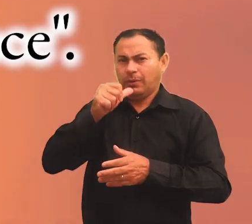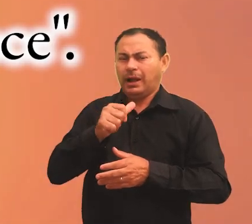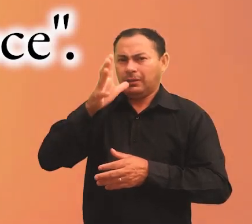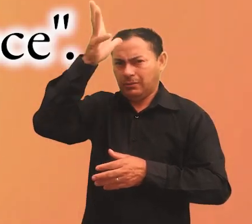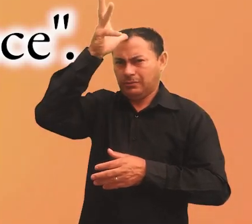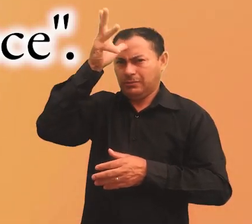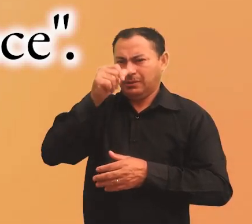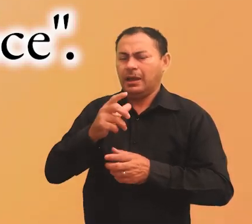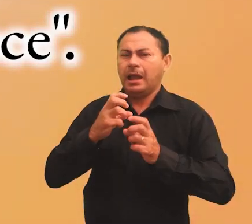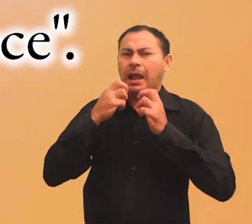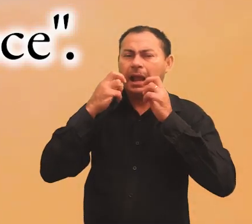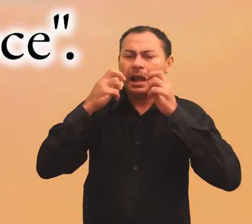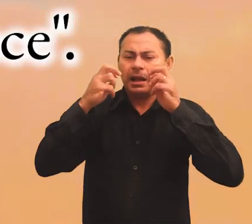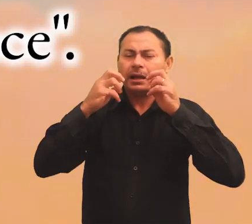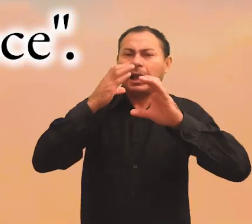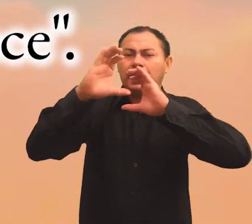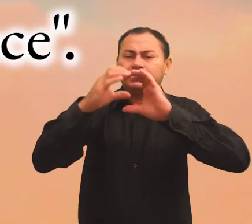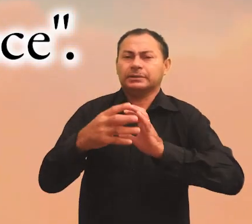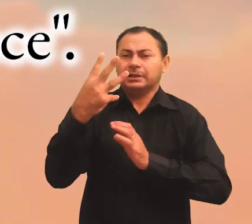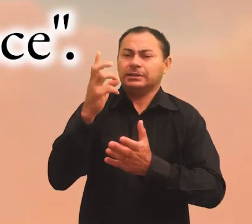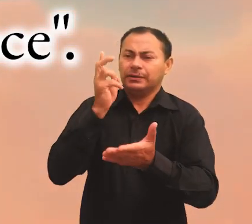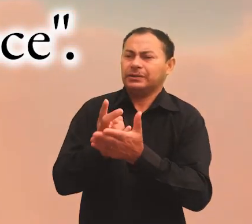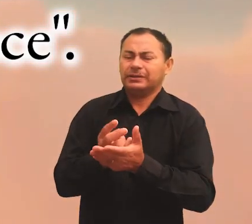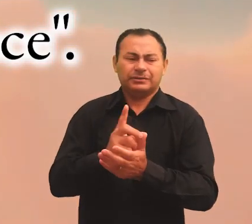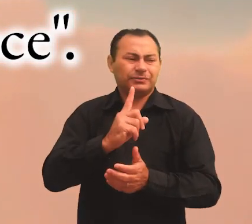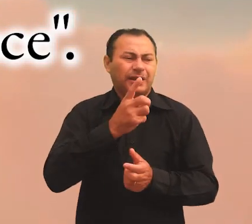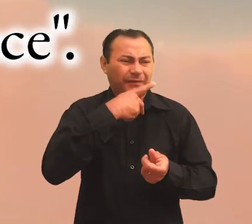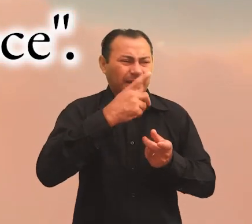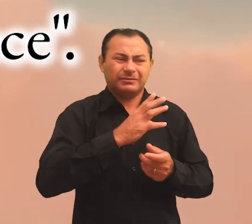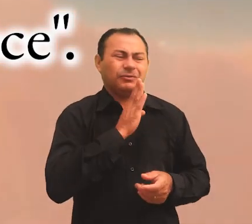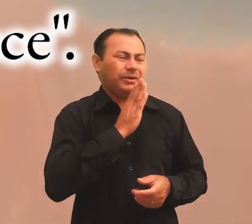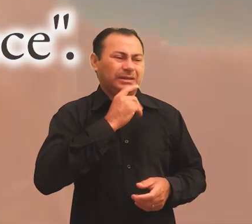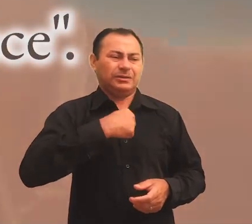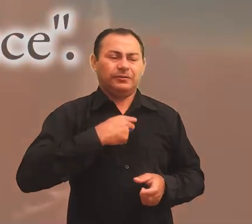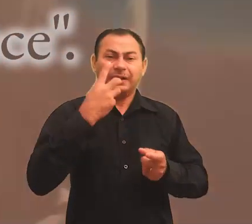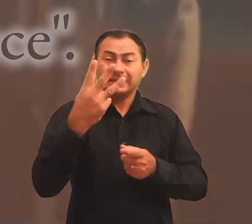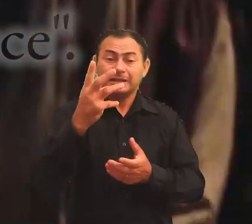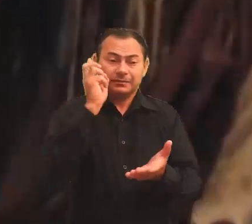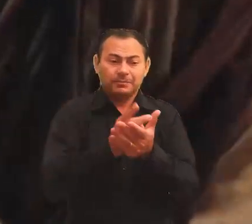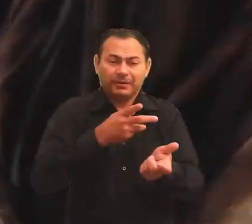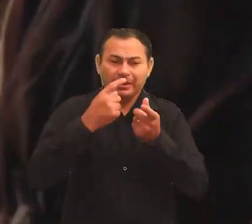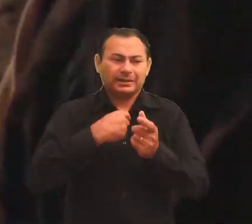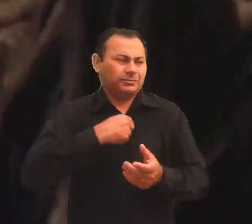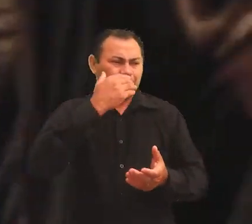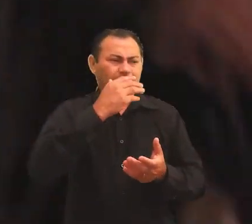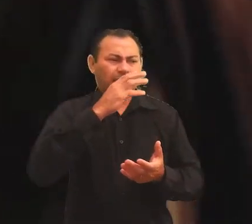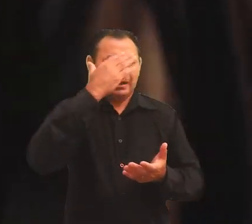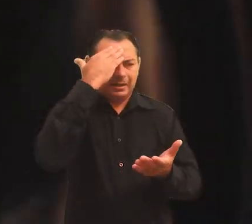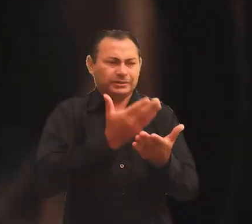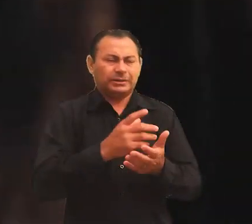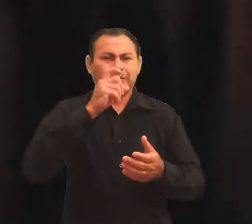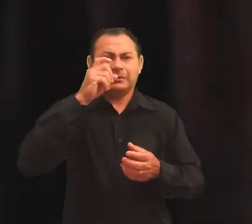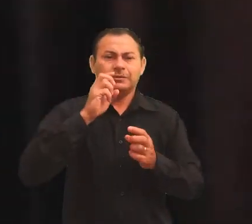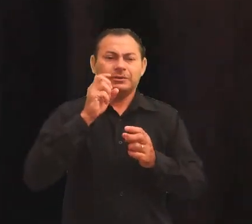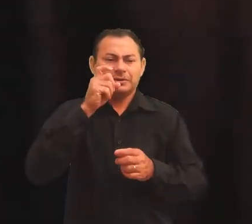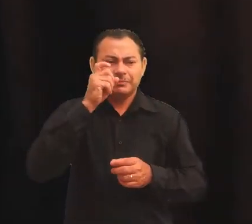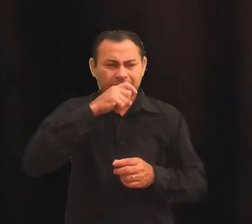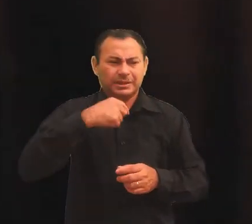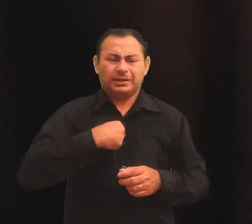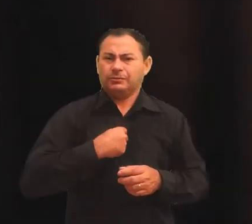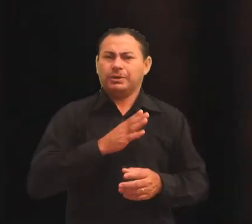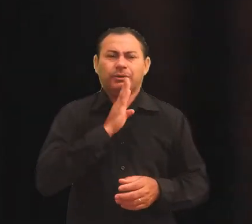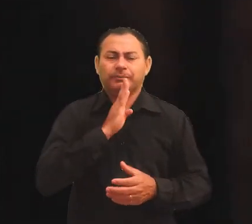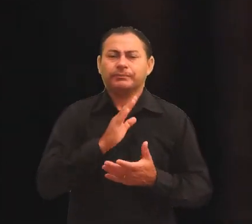hoje, 3 vezes você negará que me conhece. Você já deve saber que esta profecia se cumpriu ao pé da